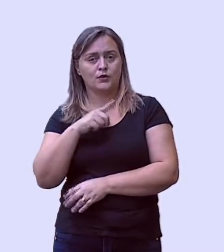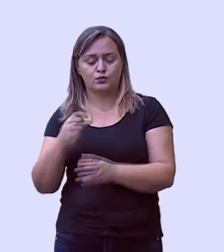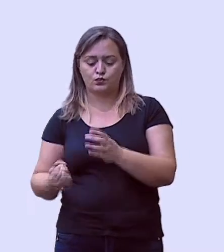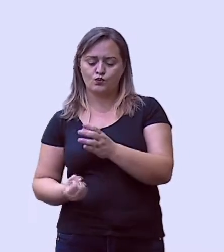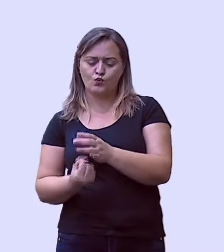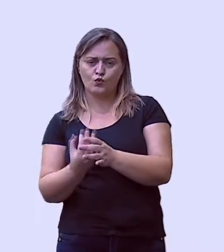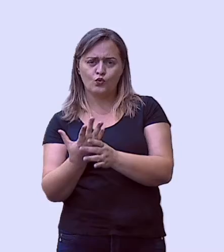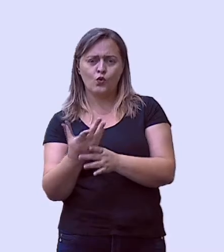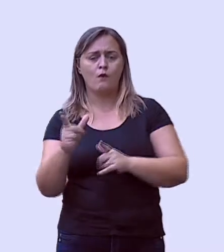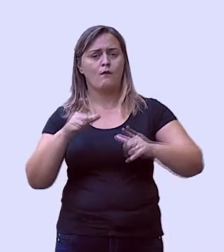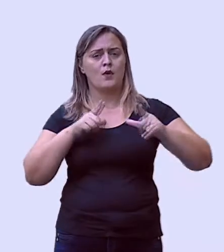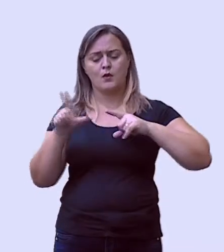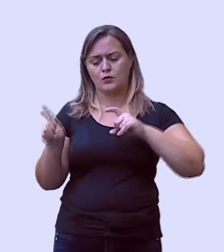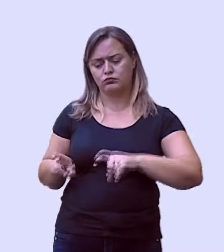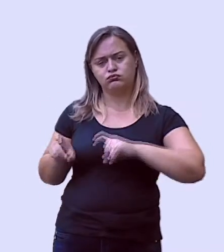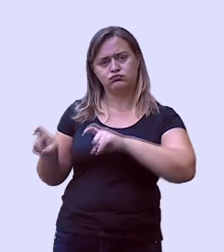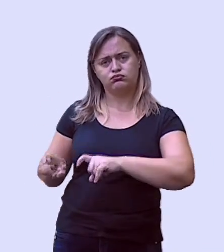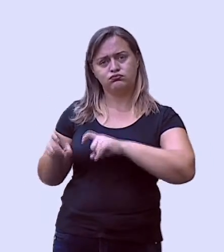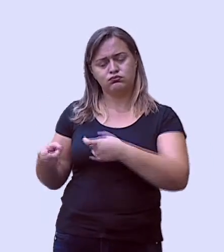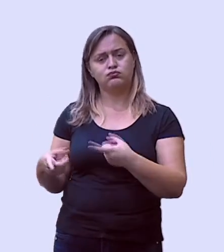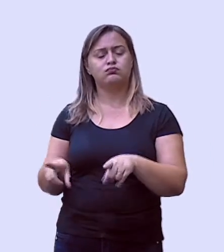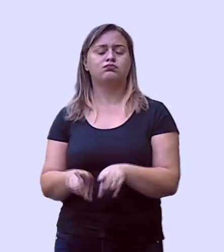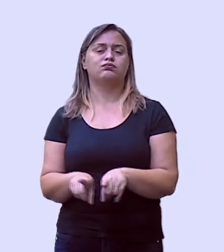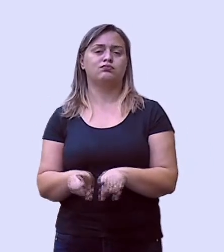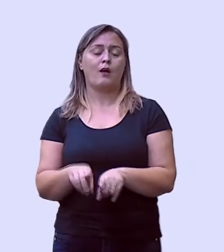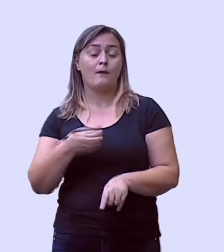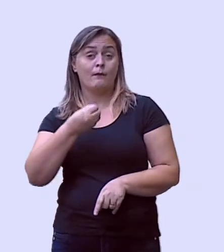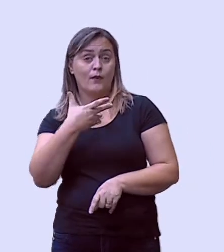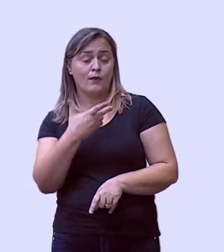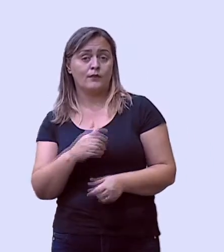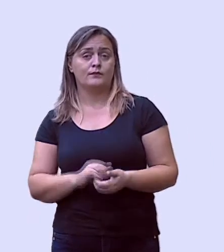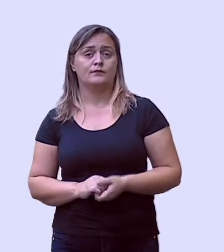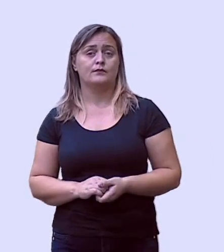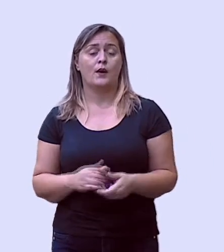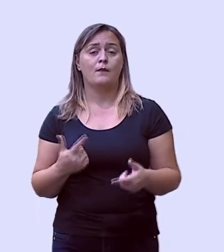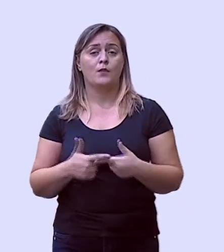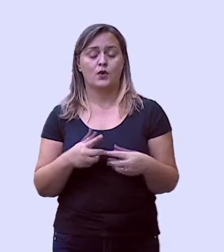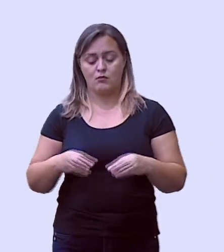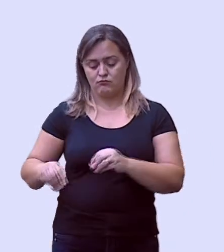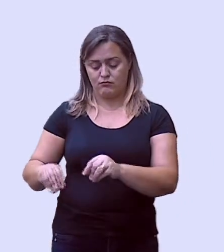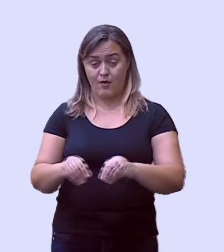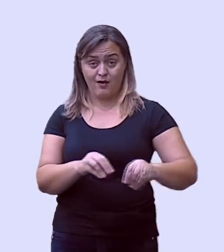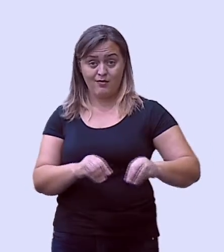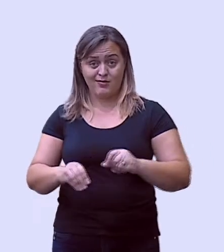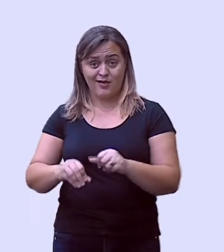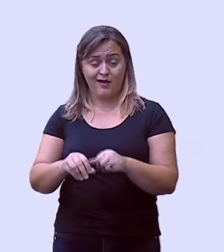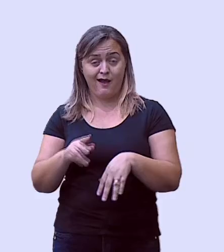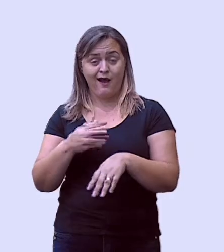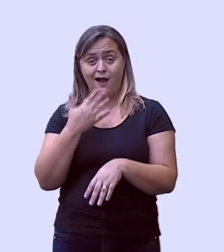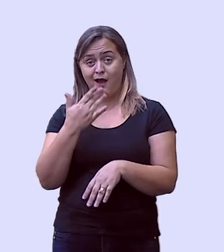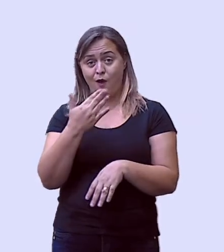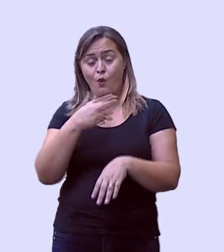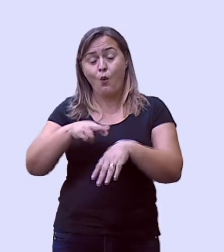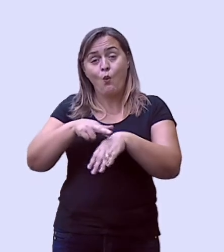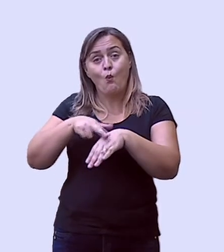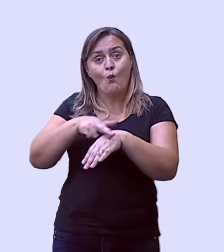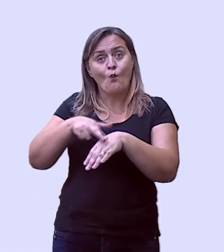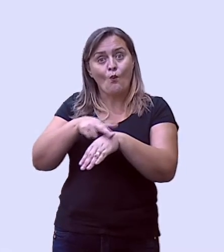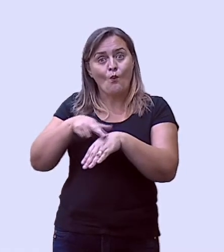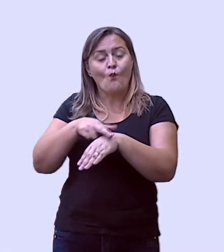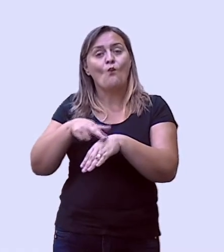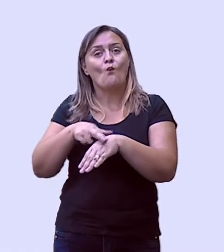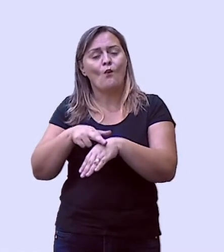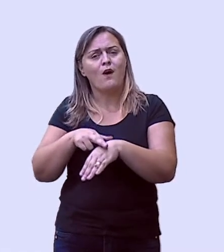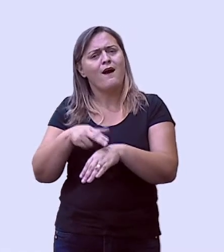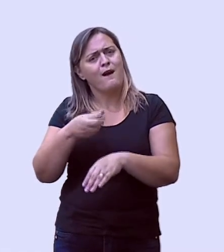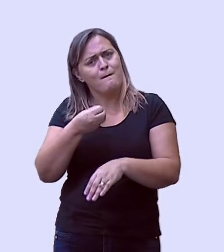atividades agrícolas, especialmente porque a área é de terra roxa. Porém, este solo ele já vem